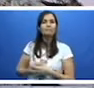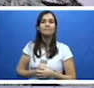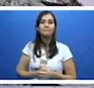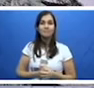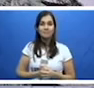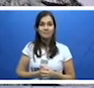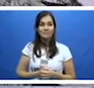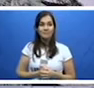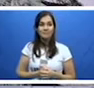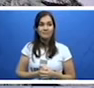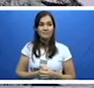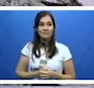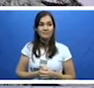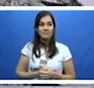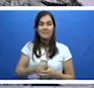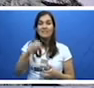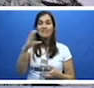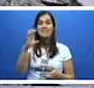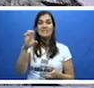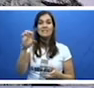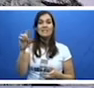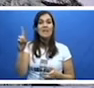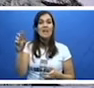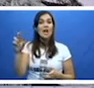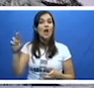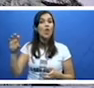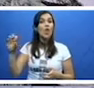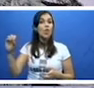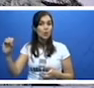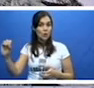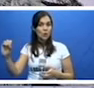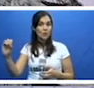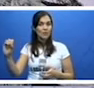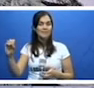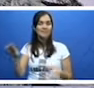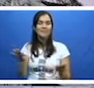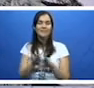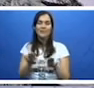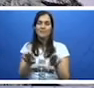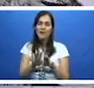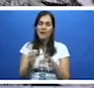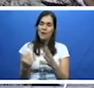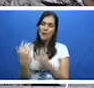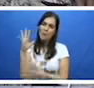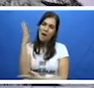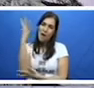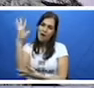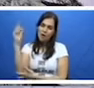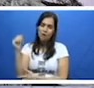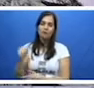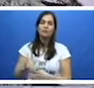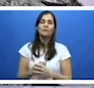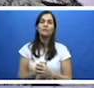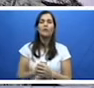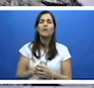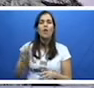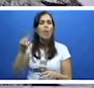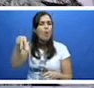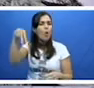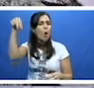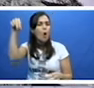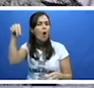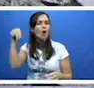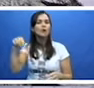a o Cedro é uma planta que tem uma distribuição Ampla na American do modo geral América do Norte